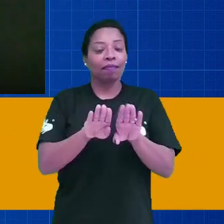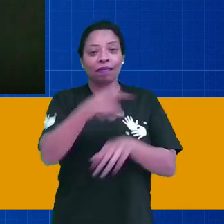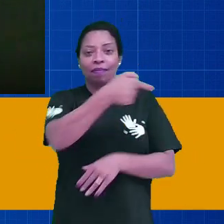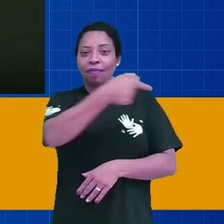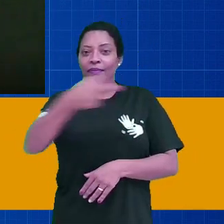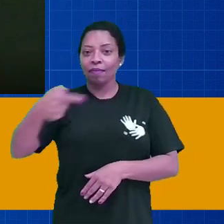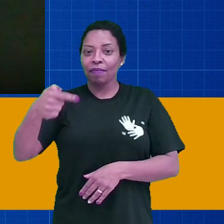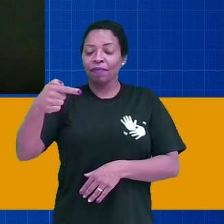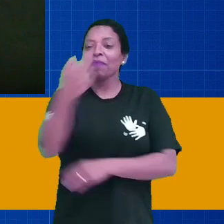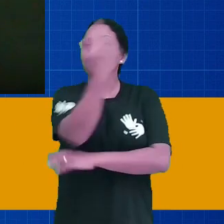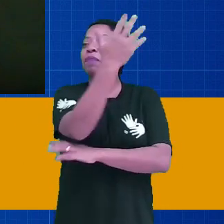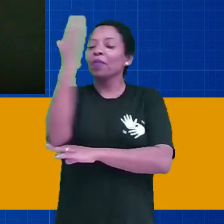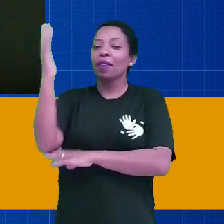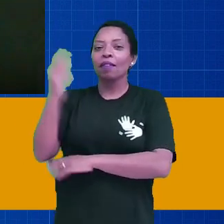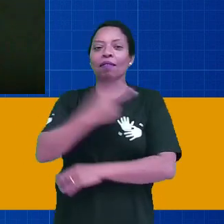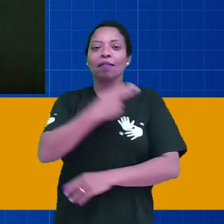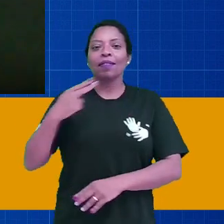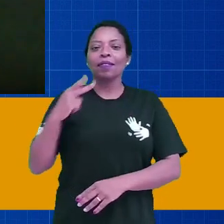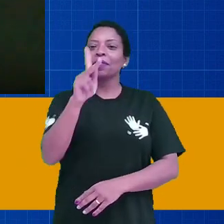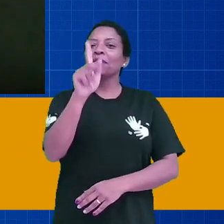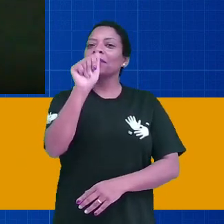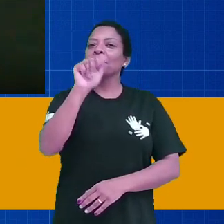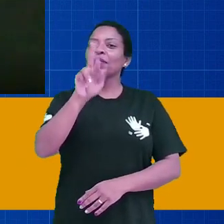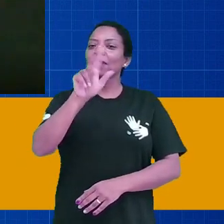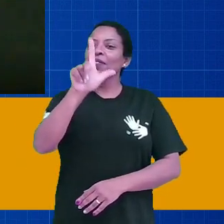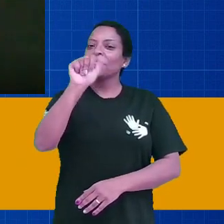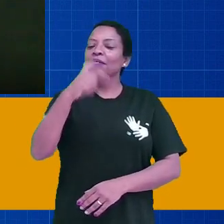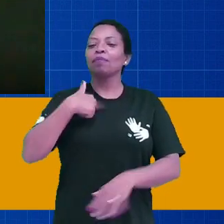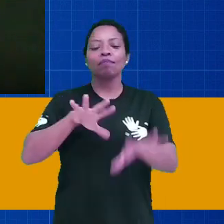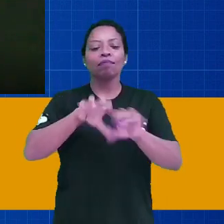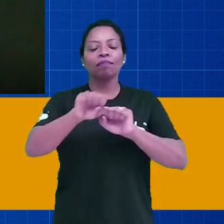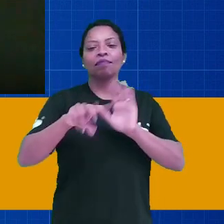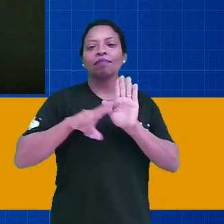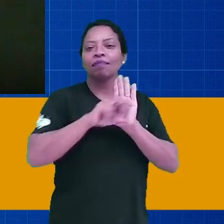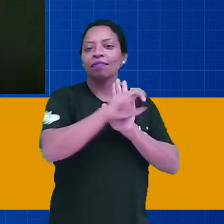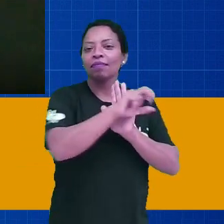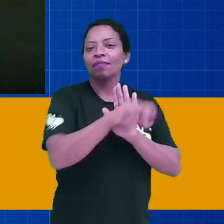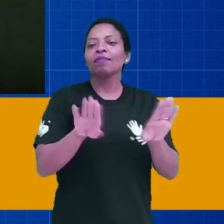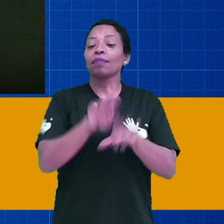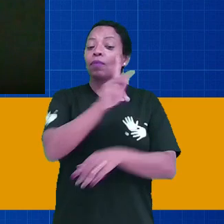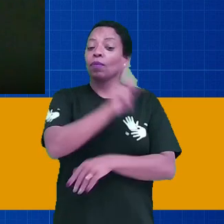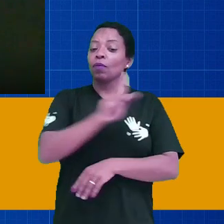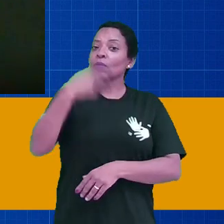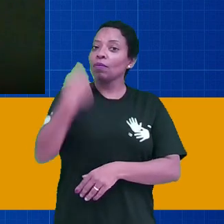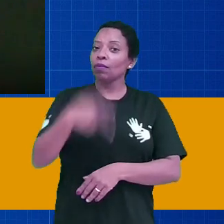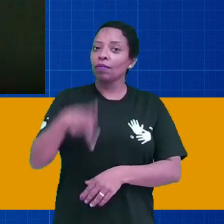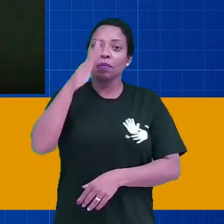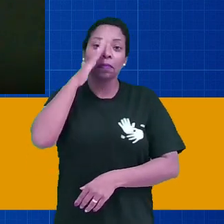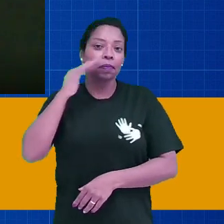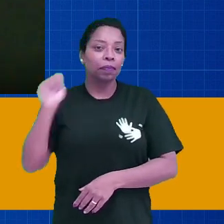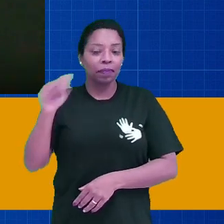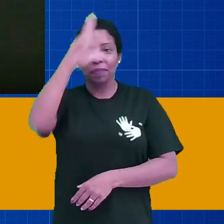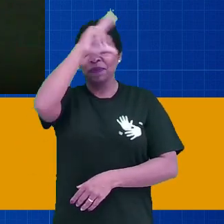meio ambiente. Meu nome é Carla, eu sou bióloga, professora da Rede Municipal de Educação de